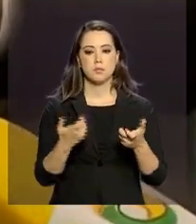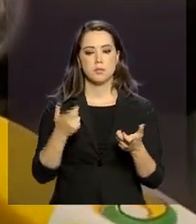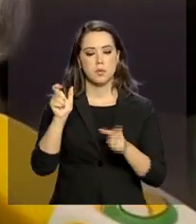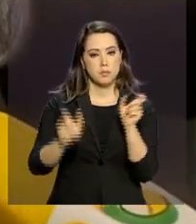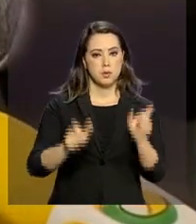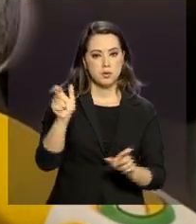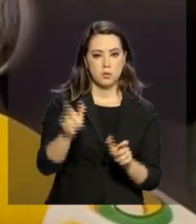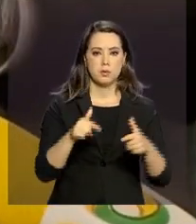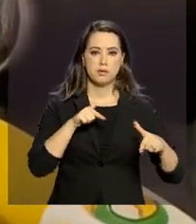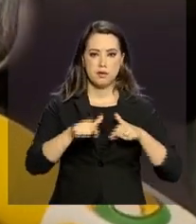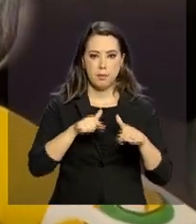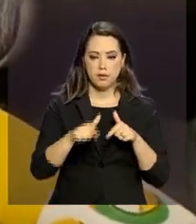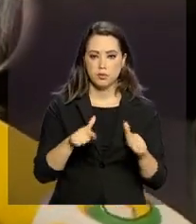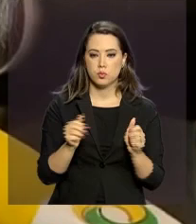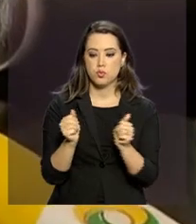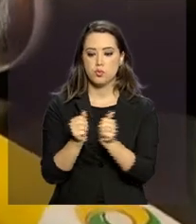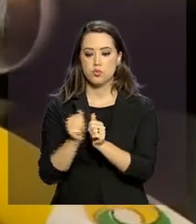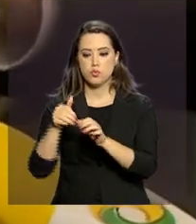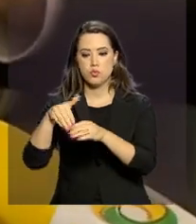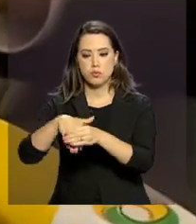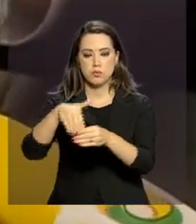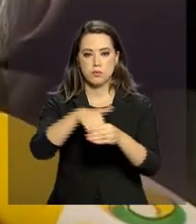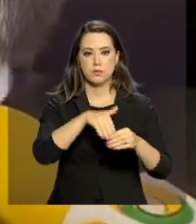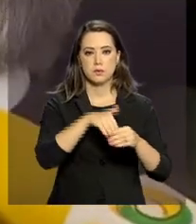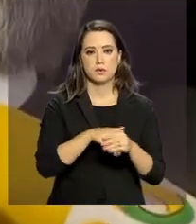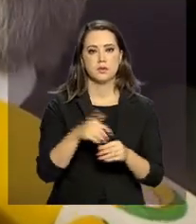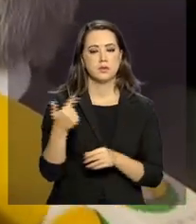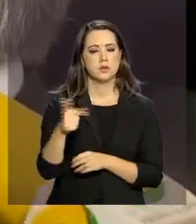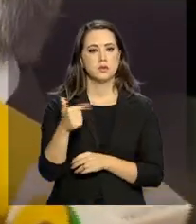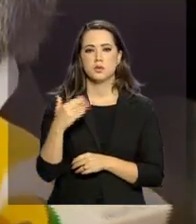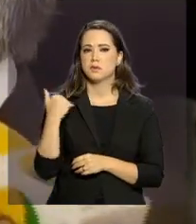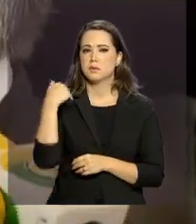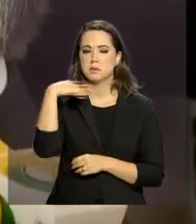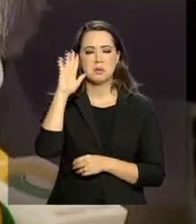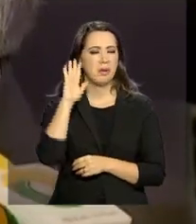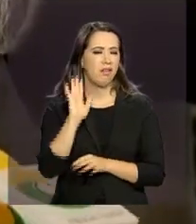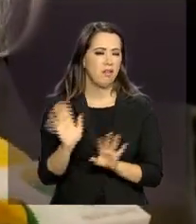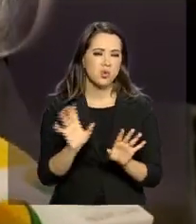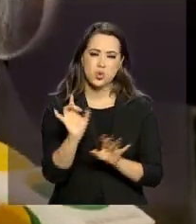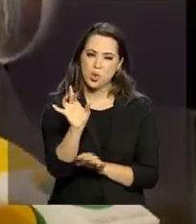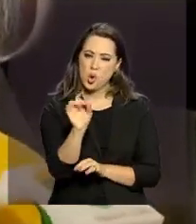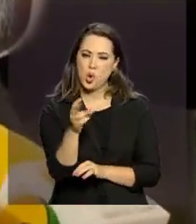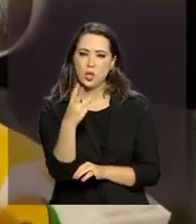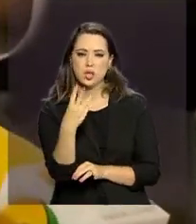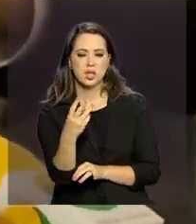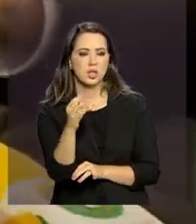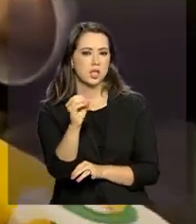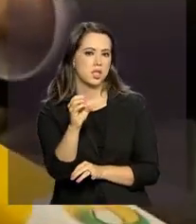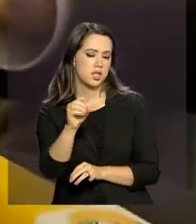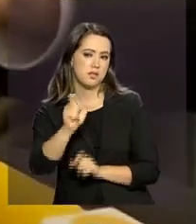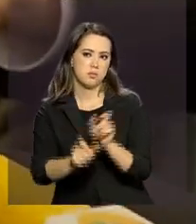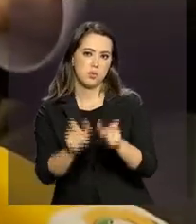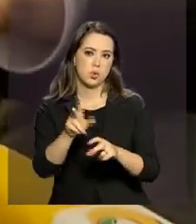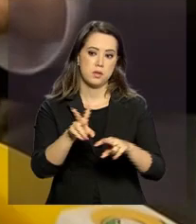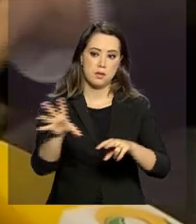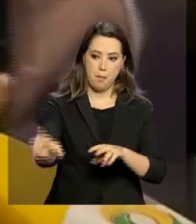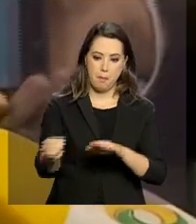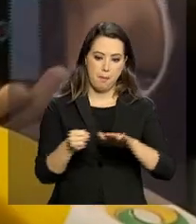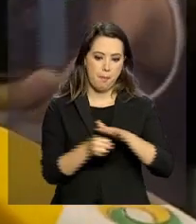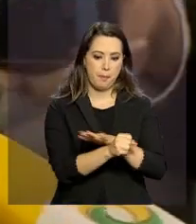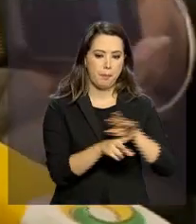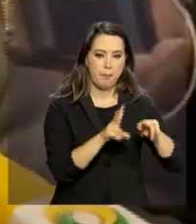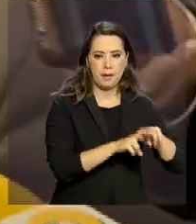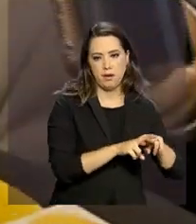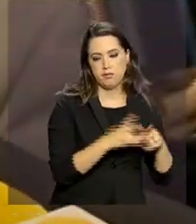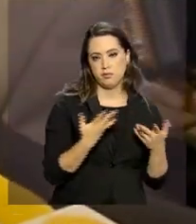pessoas não é que estão trabalhando nessa atividade não tinham mais de 300 e poucas é preciso ações não é portanto num